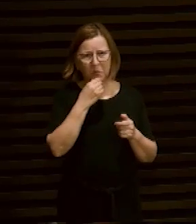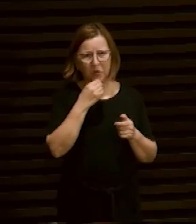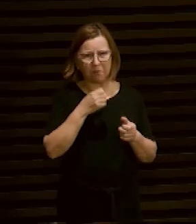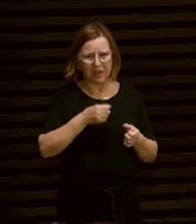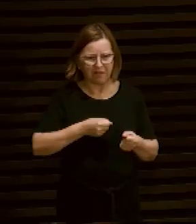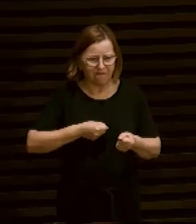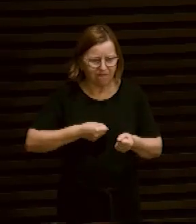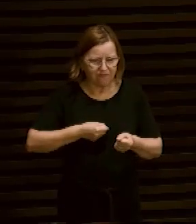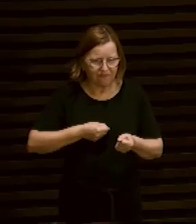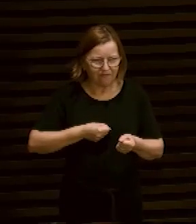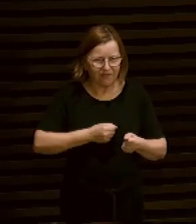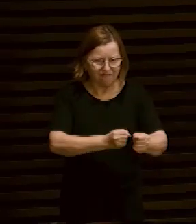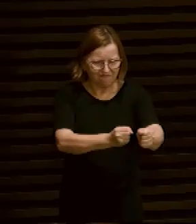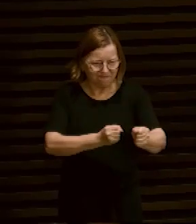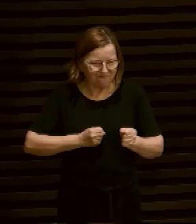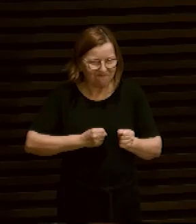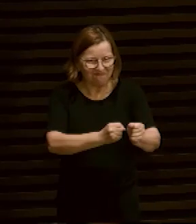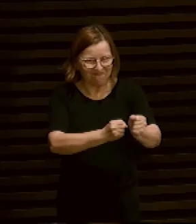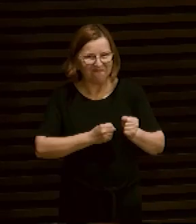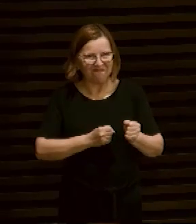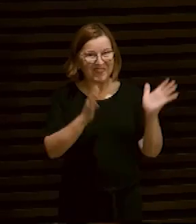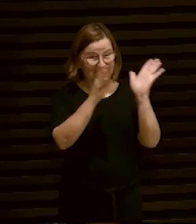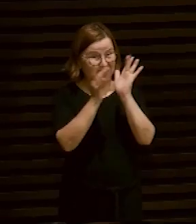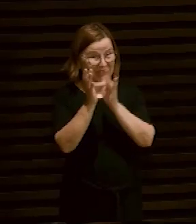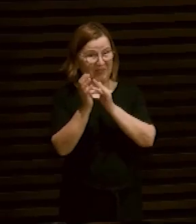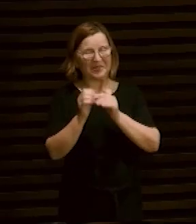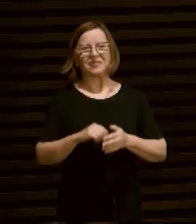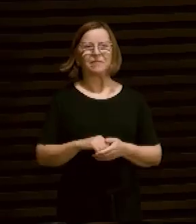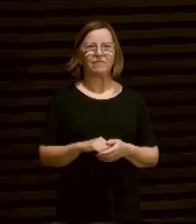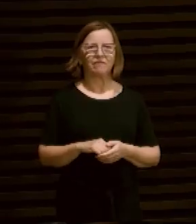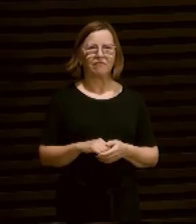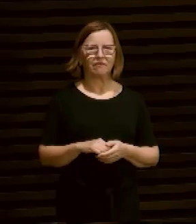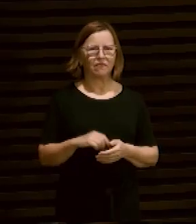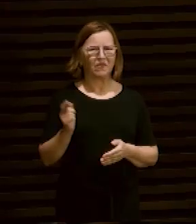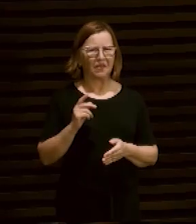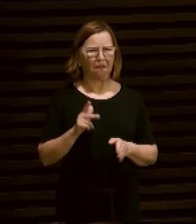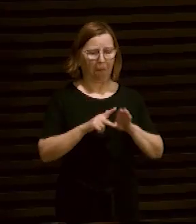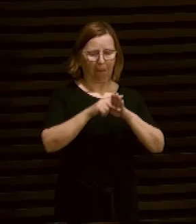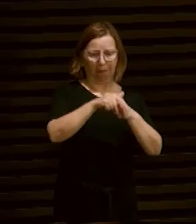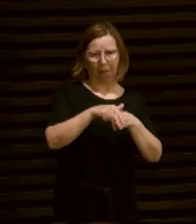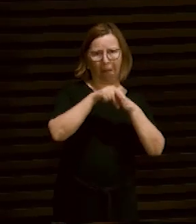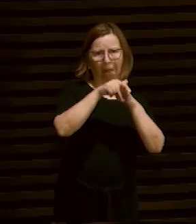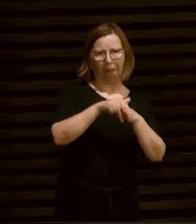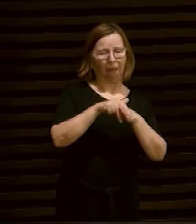Era muito terra-terra. Não estava montado num corcel